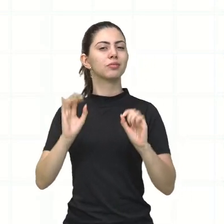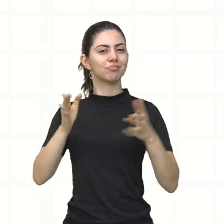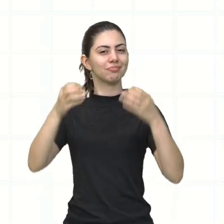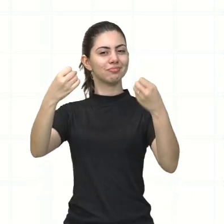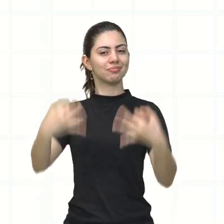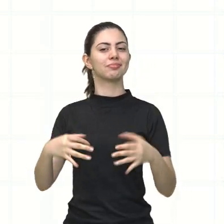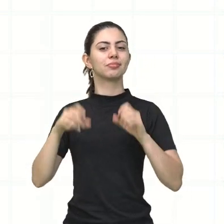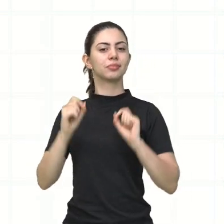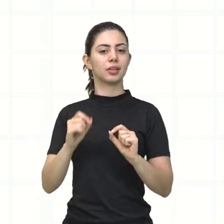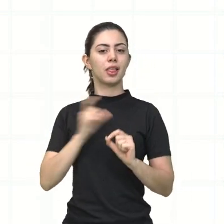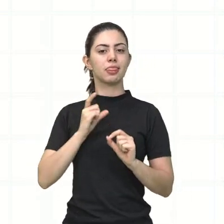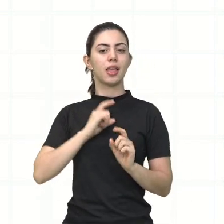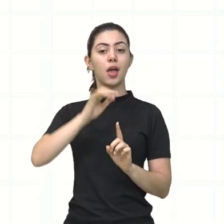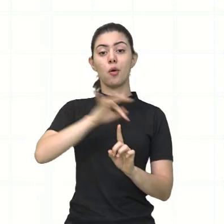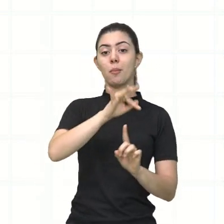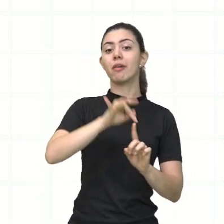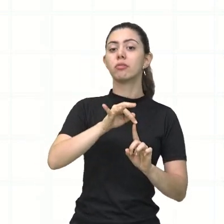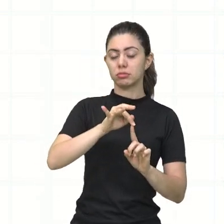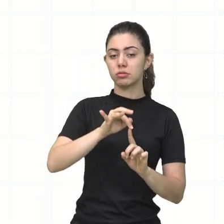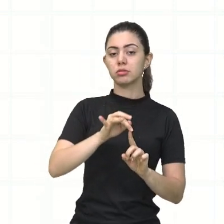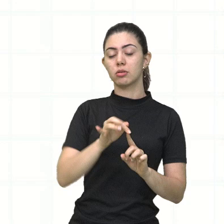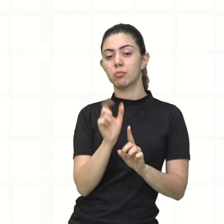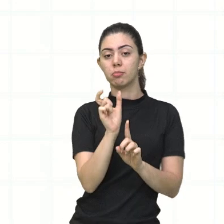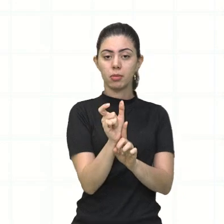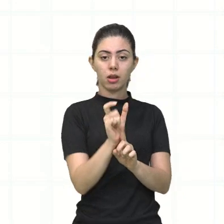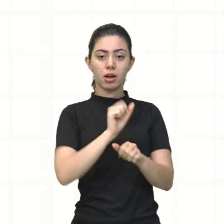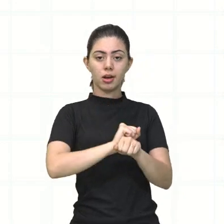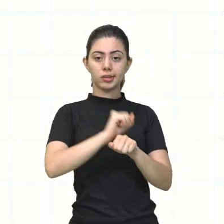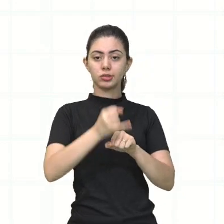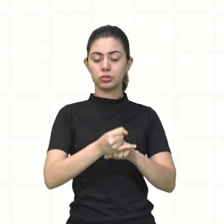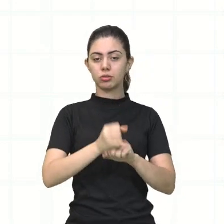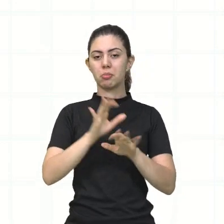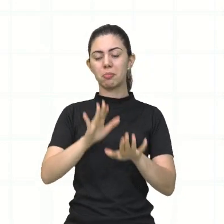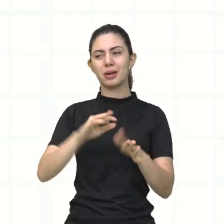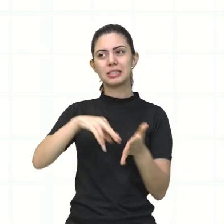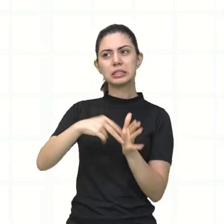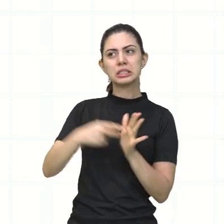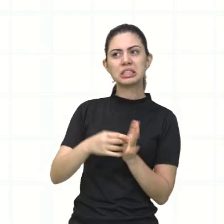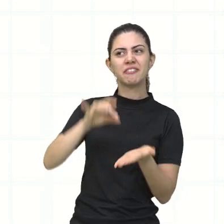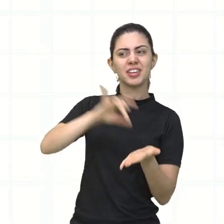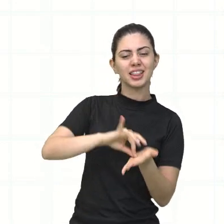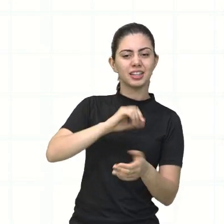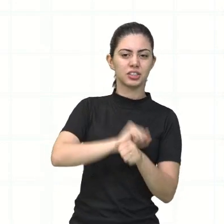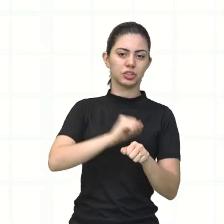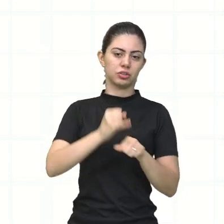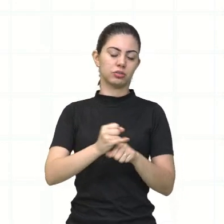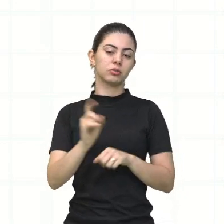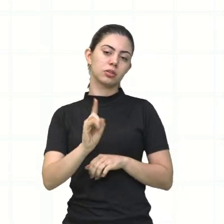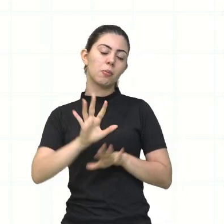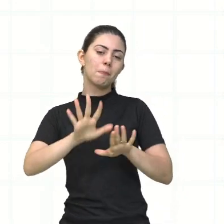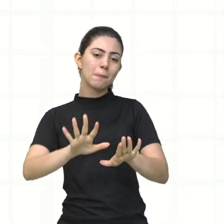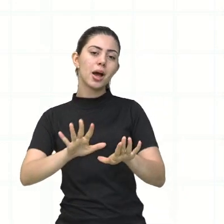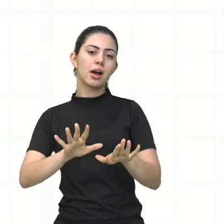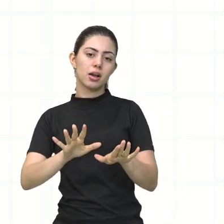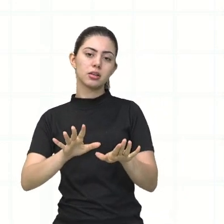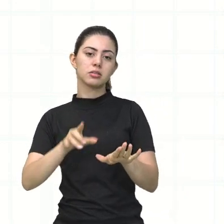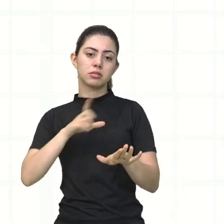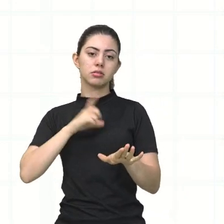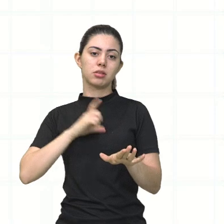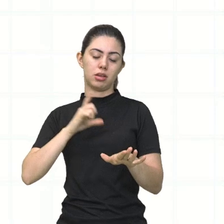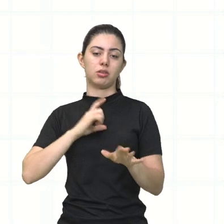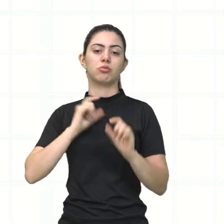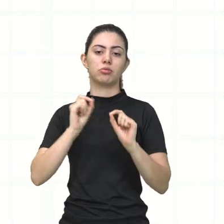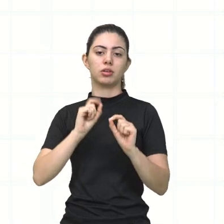que desempenham o papel de um adjetivo. Não significa que ela é um adjetivo. Significa que ela vai funcionar